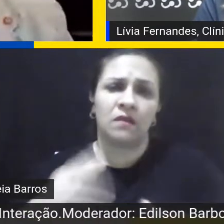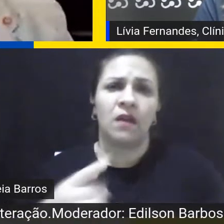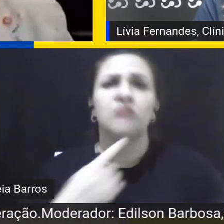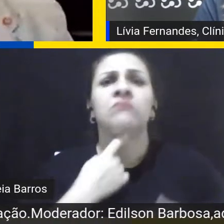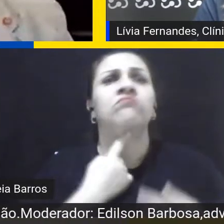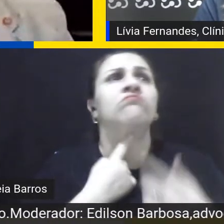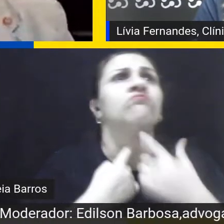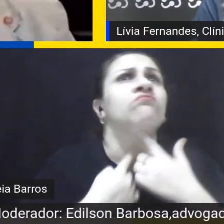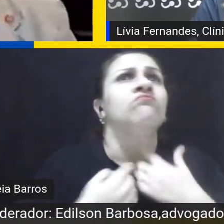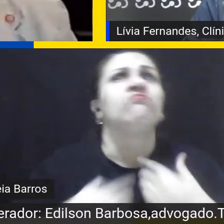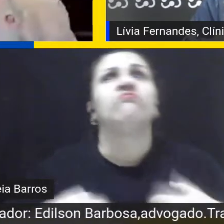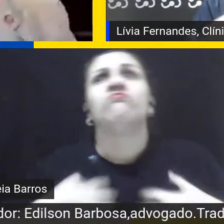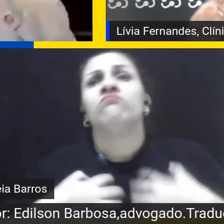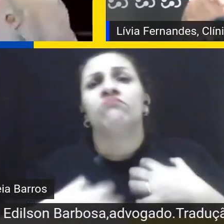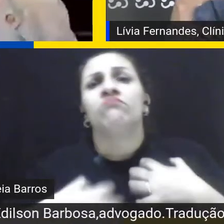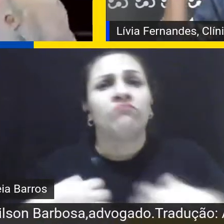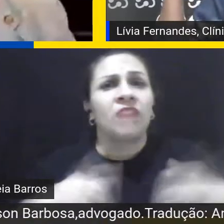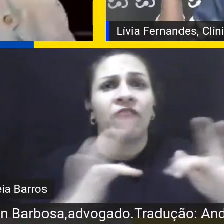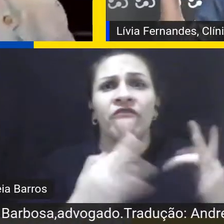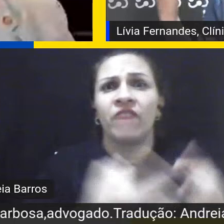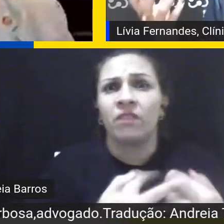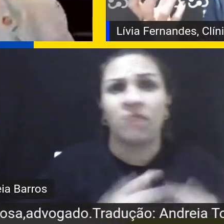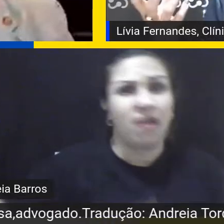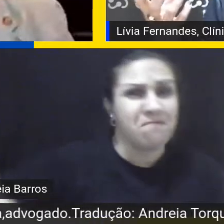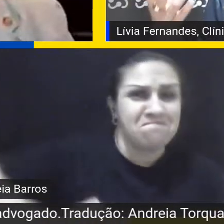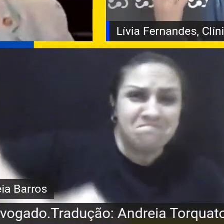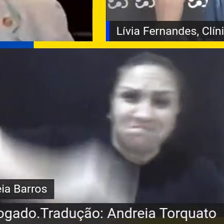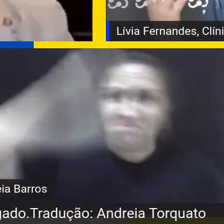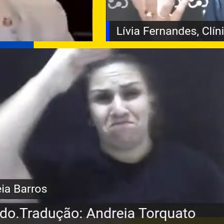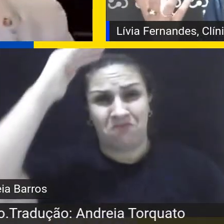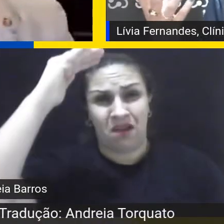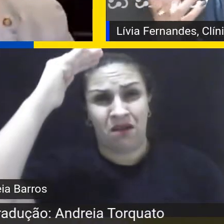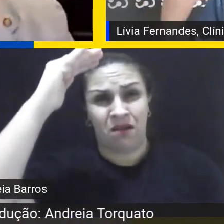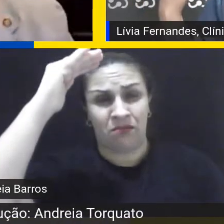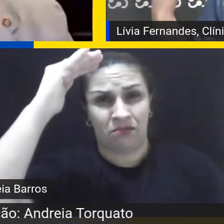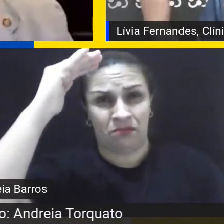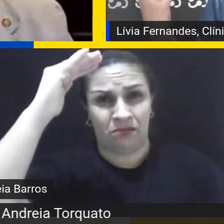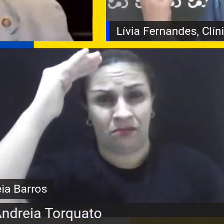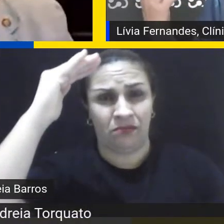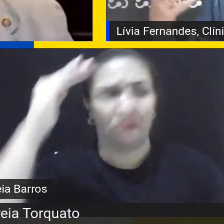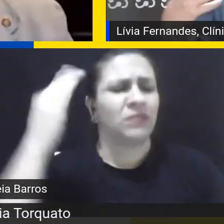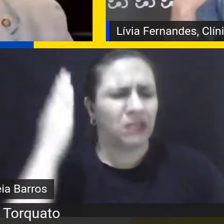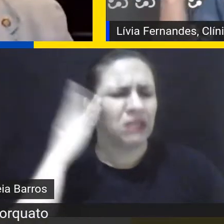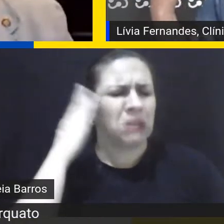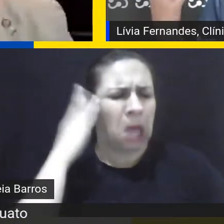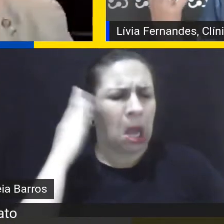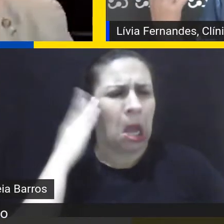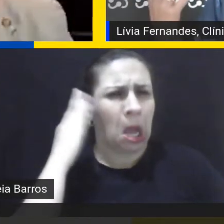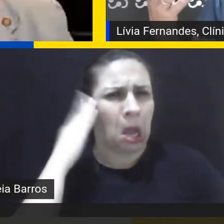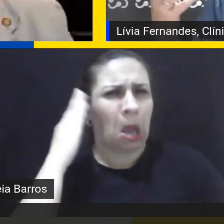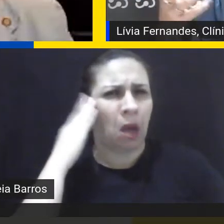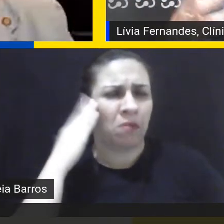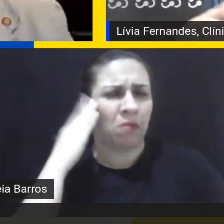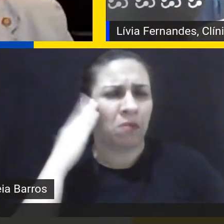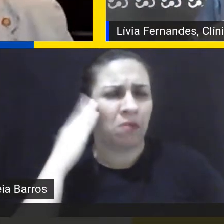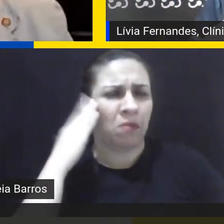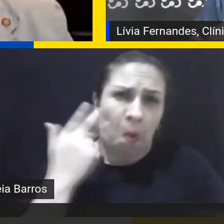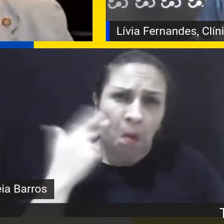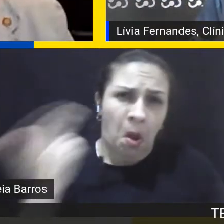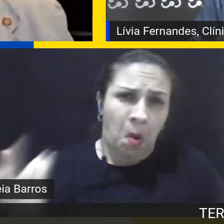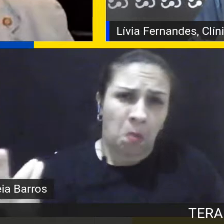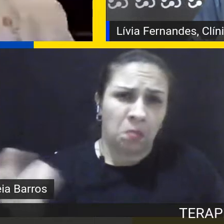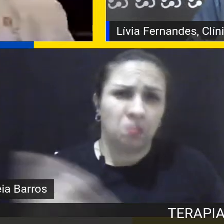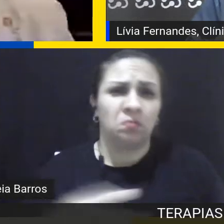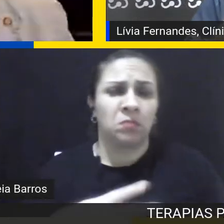ansiedade dos pais é tão grande, óbvio, a gente tem um filho e a gente